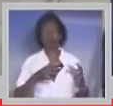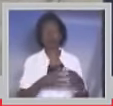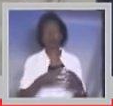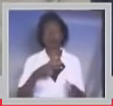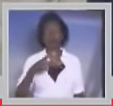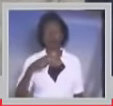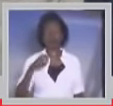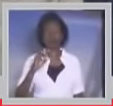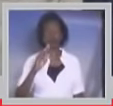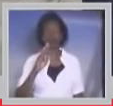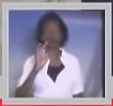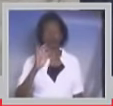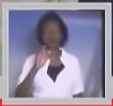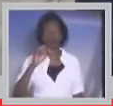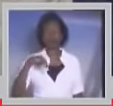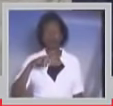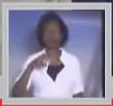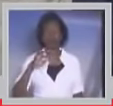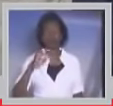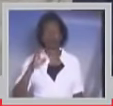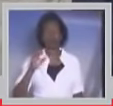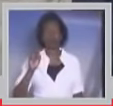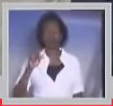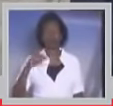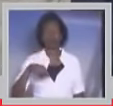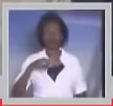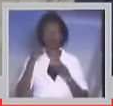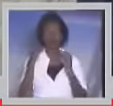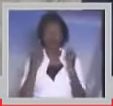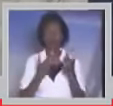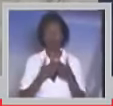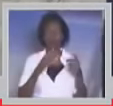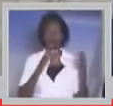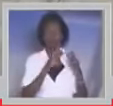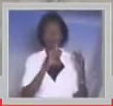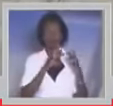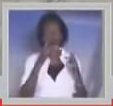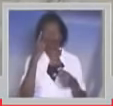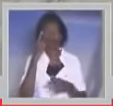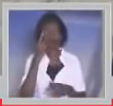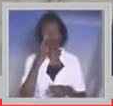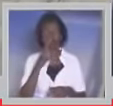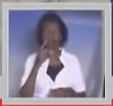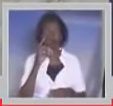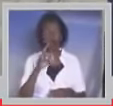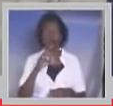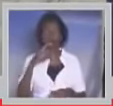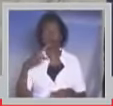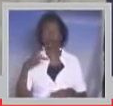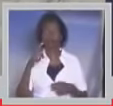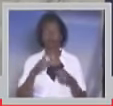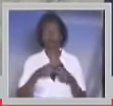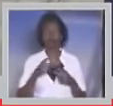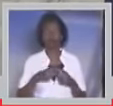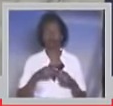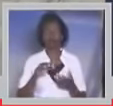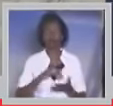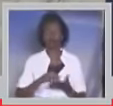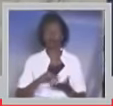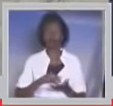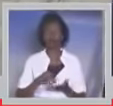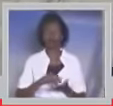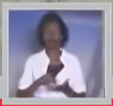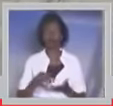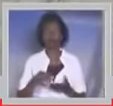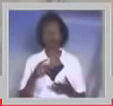pertinentes da Assembleia Legislativa já entramos em contato com o Departamento de Perícias Médicas com a secretaria